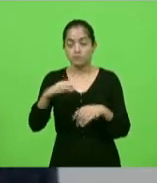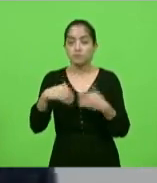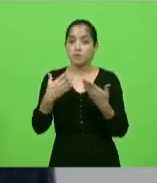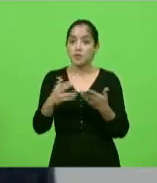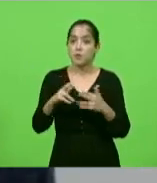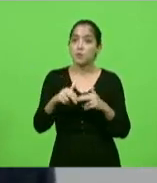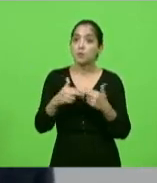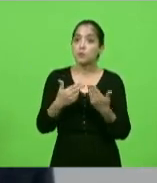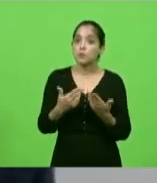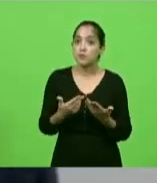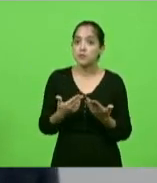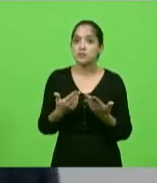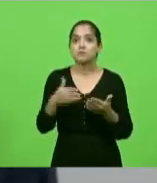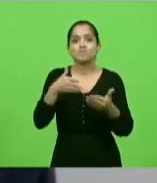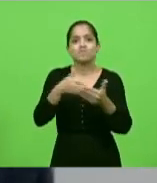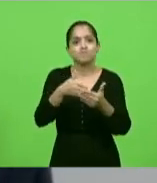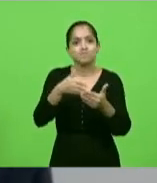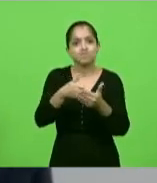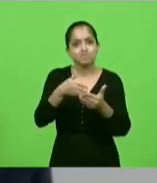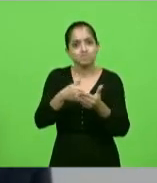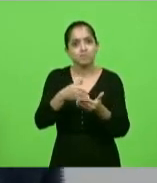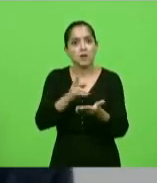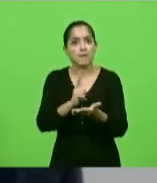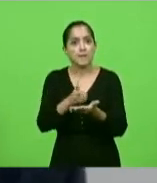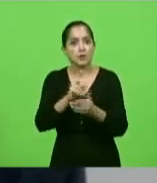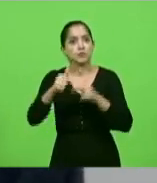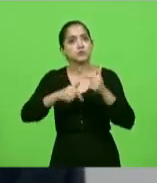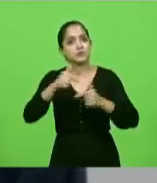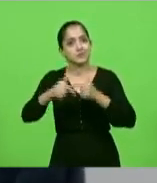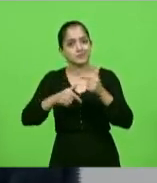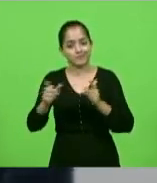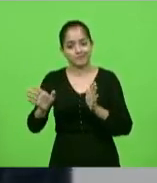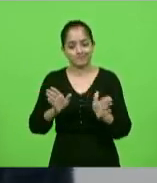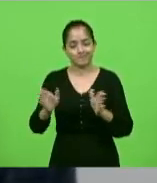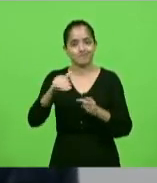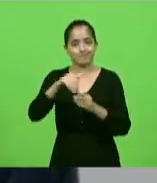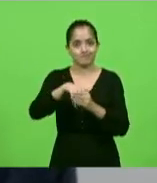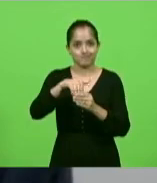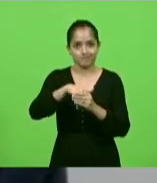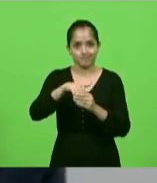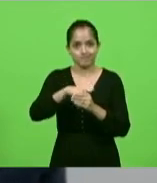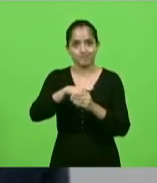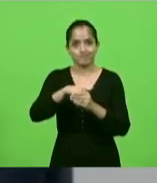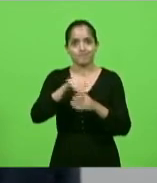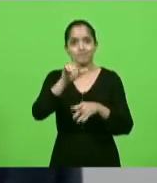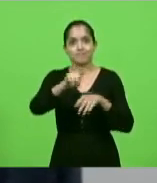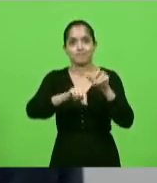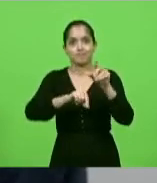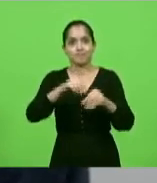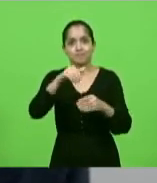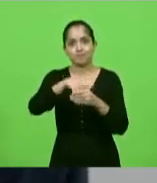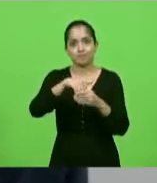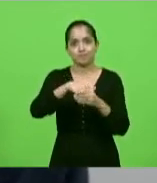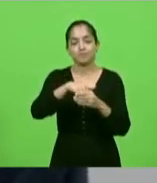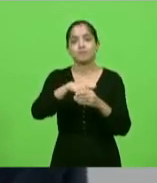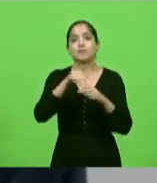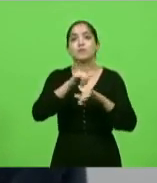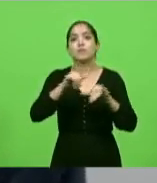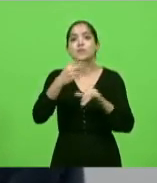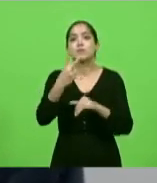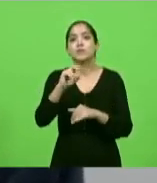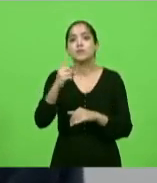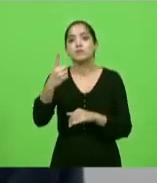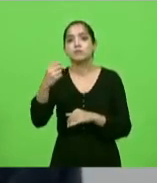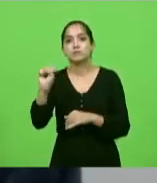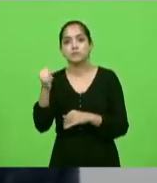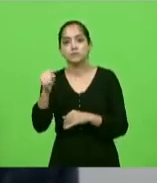por isso, buscam seu impedimento para a continuação do exercício do mandato outorgado pela eleição de 2018.